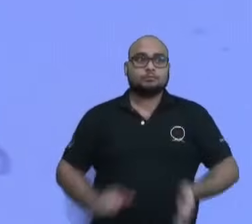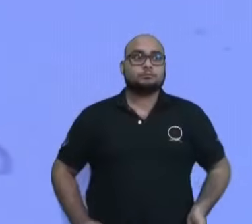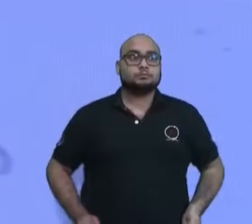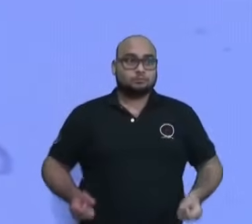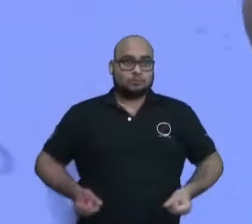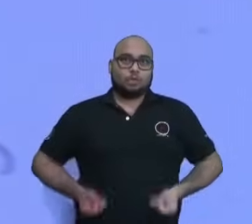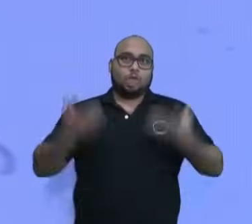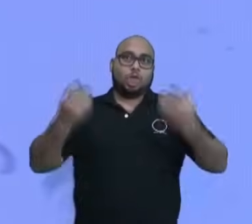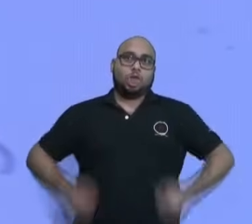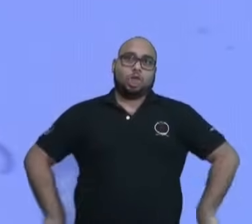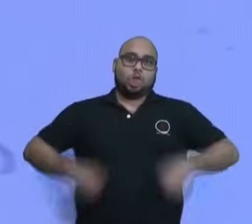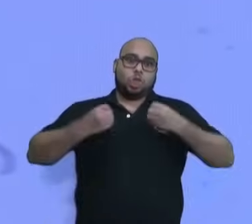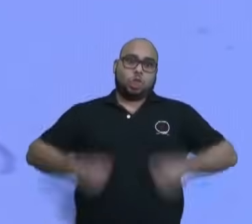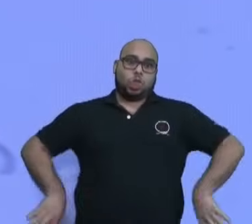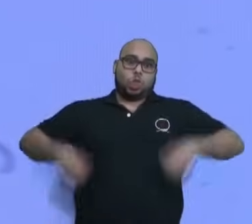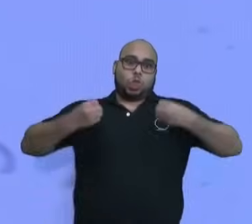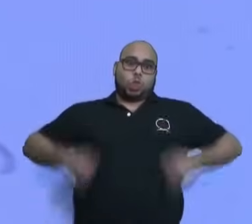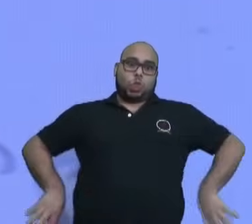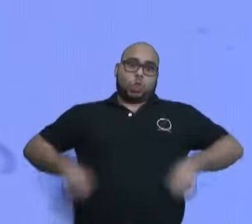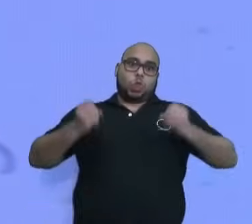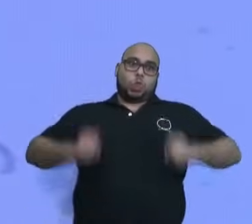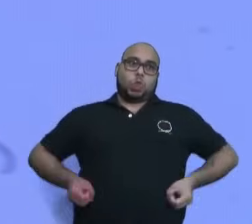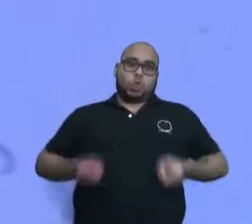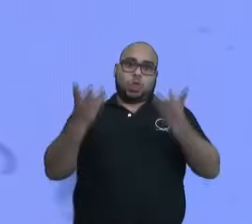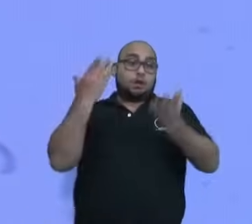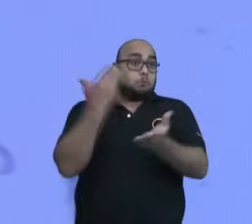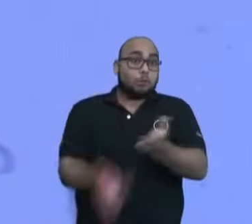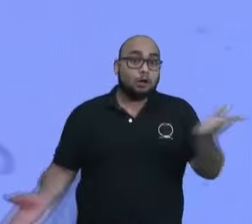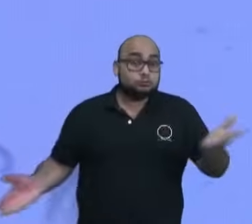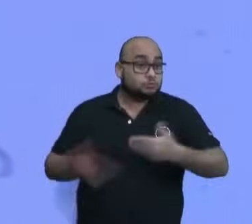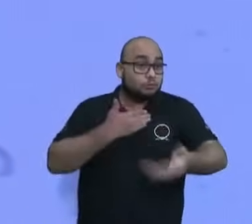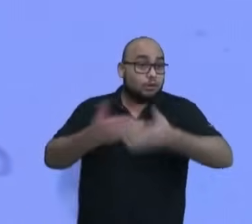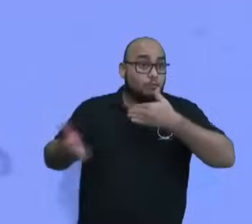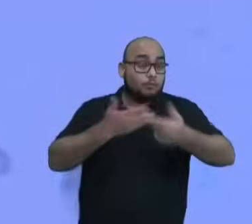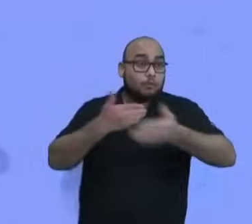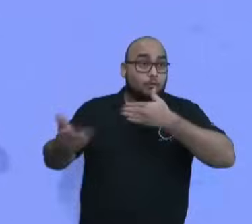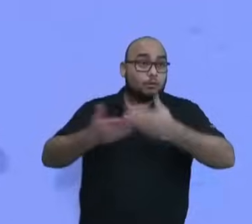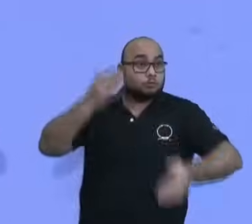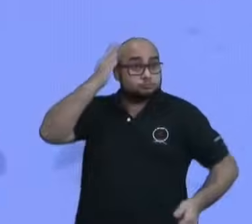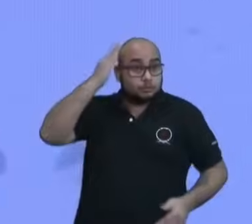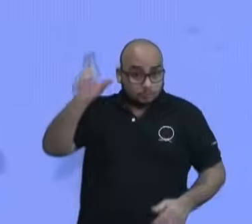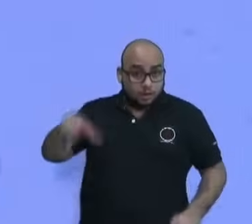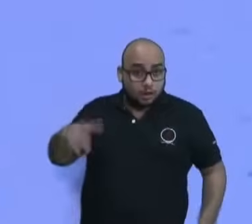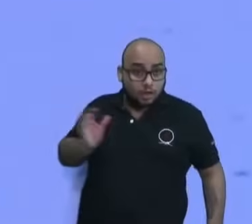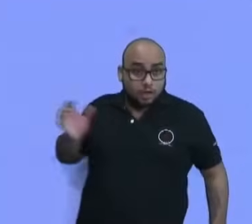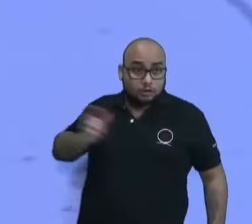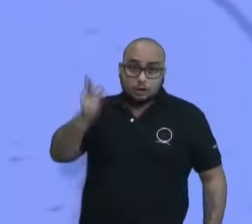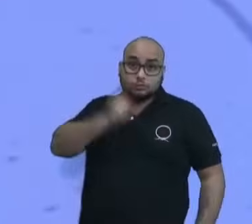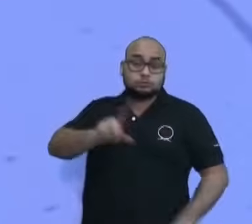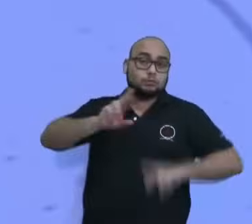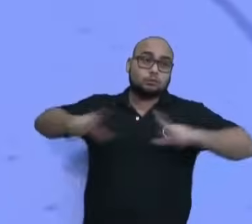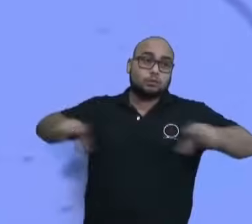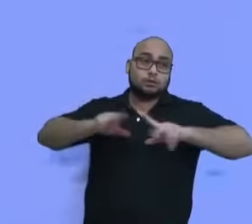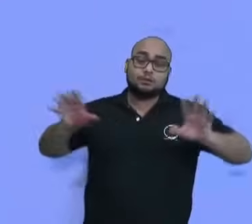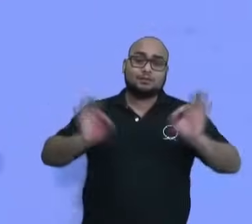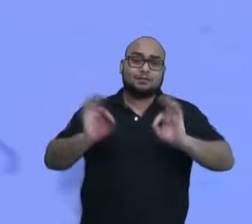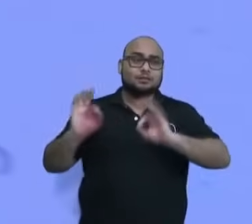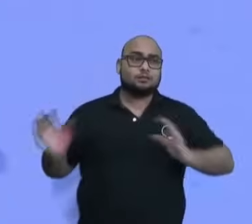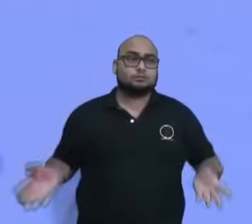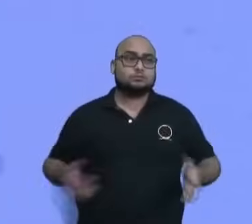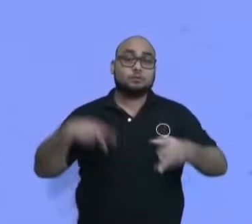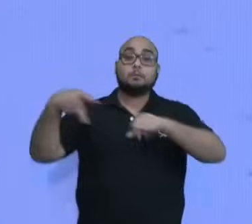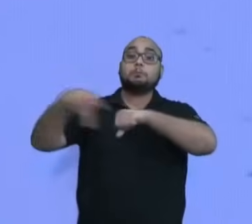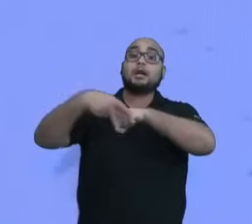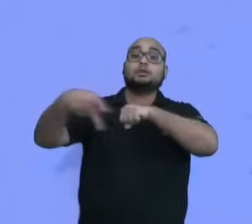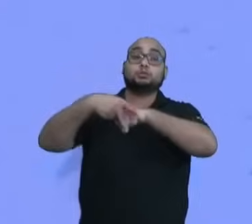isso não é qualquer um Então vamos deixar de conversa segunda Pedro Capítulo 3 Versículo